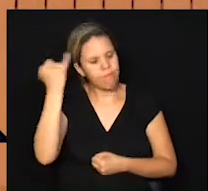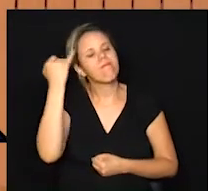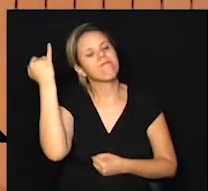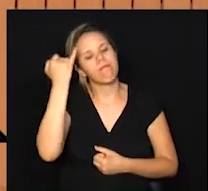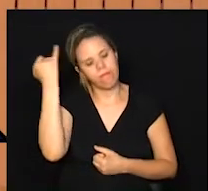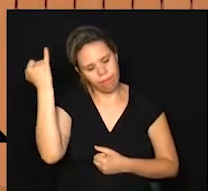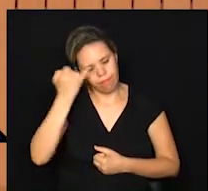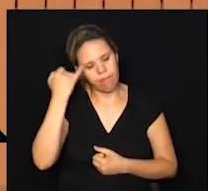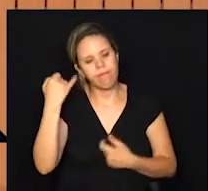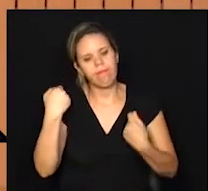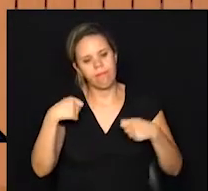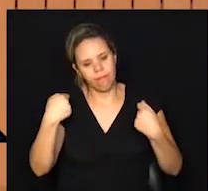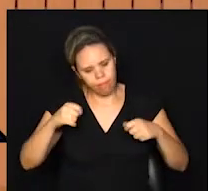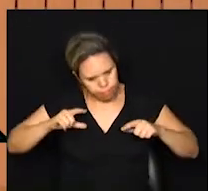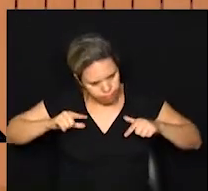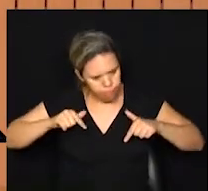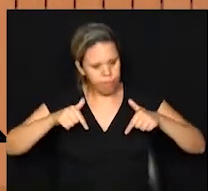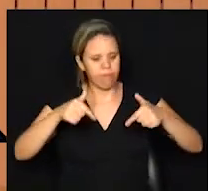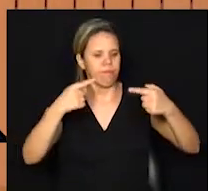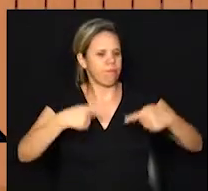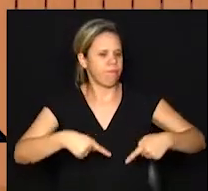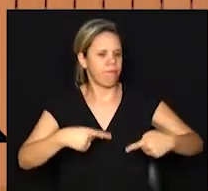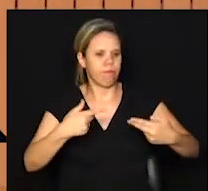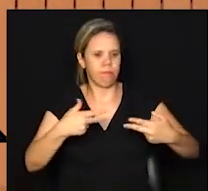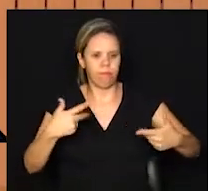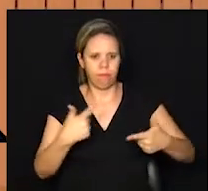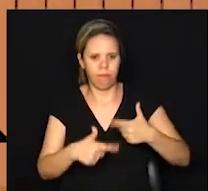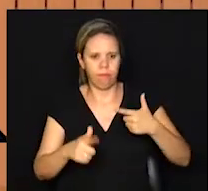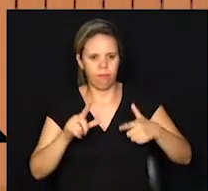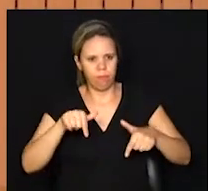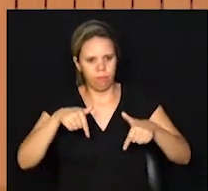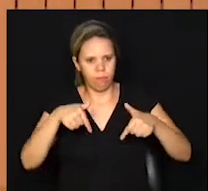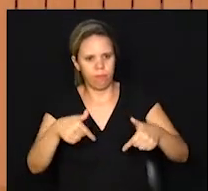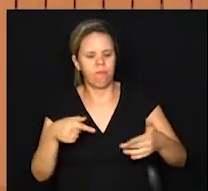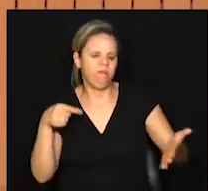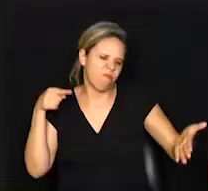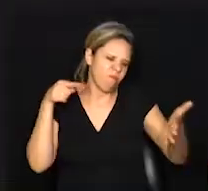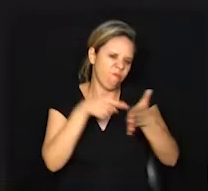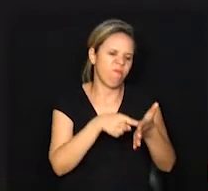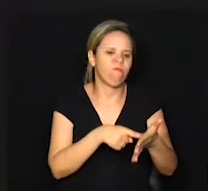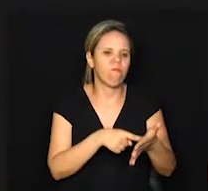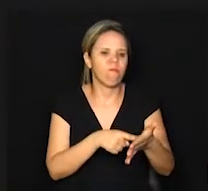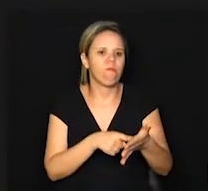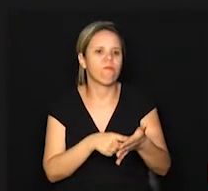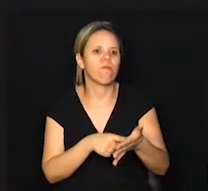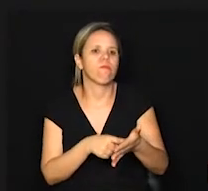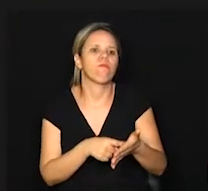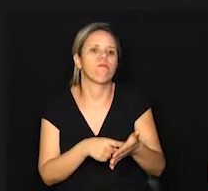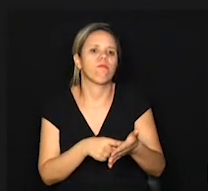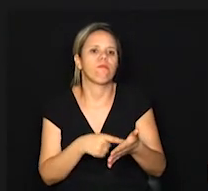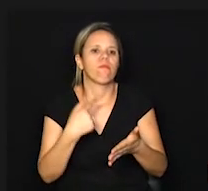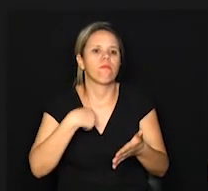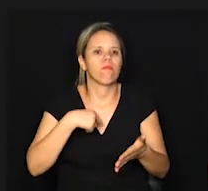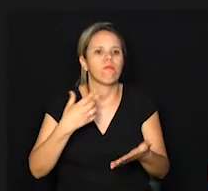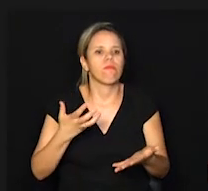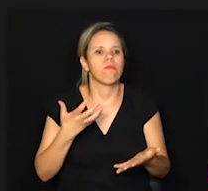nós precisamos reagir contra isso. E uma forma de reagir é denunciando. Então, eu